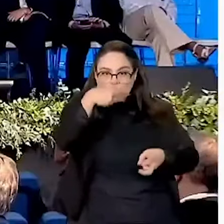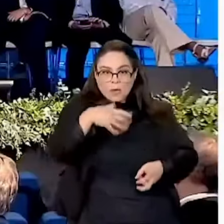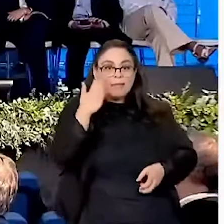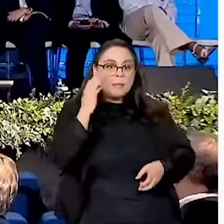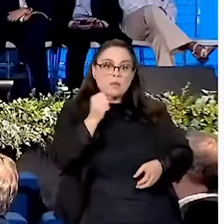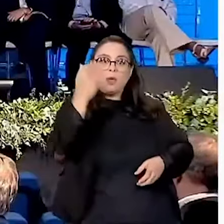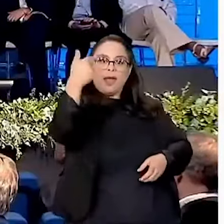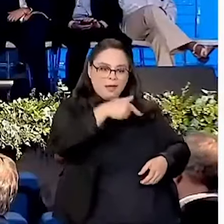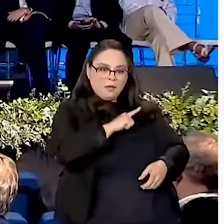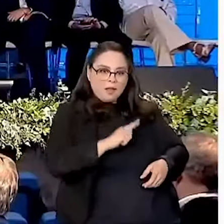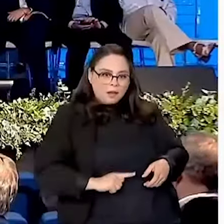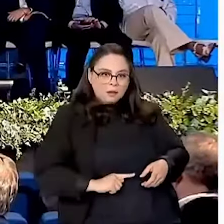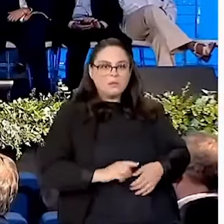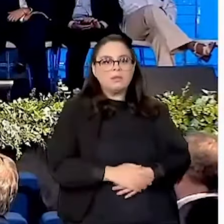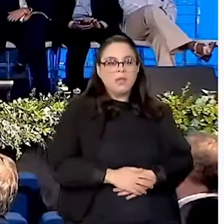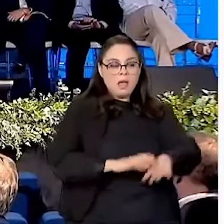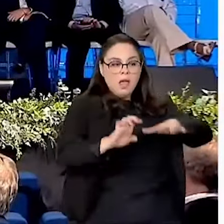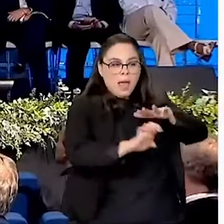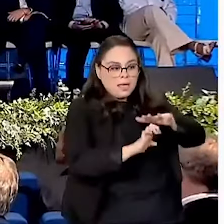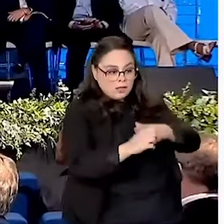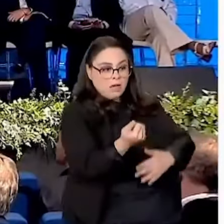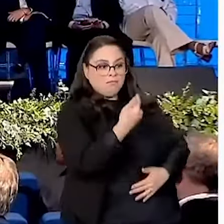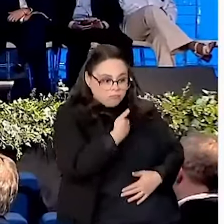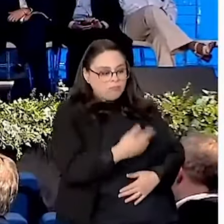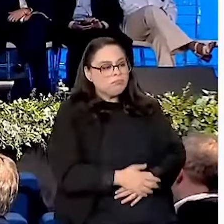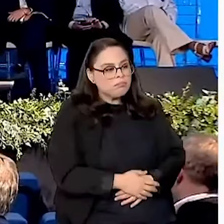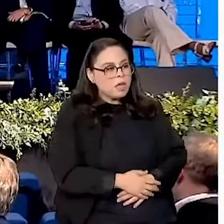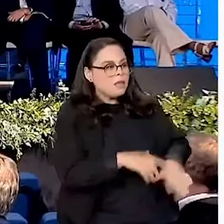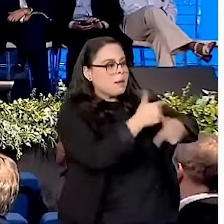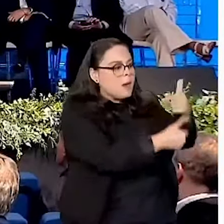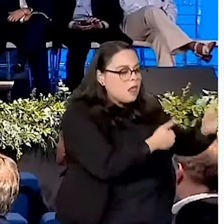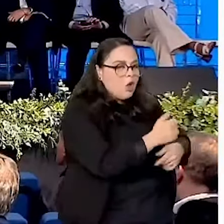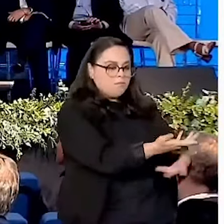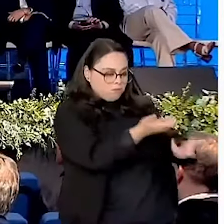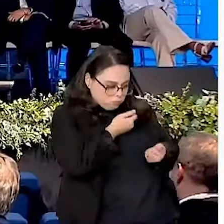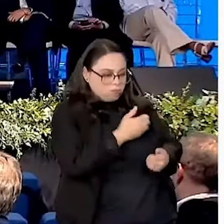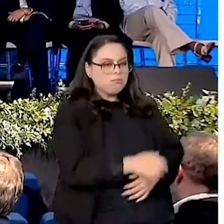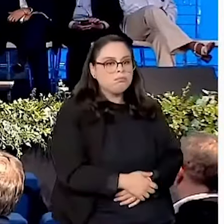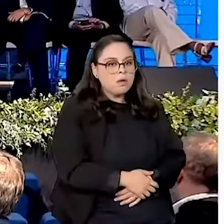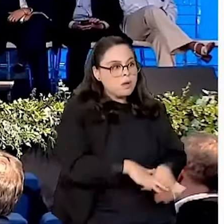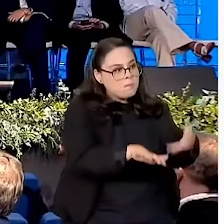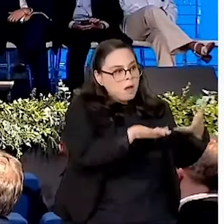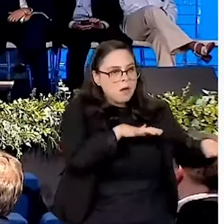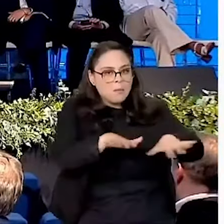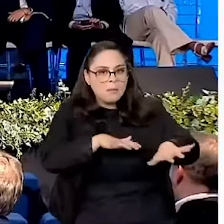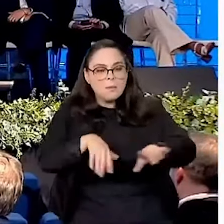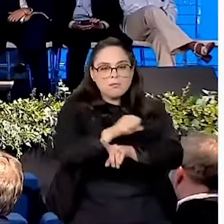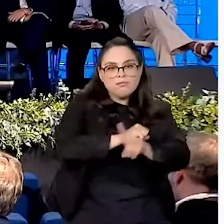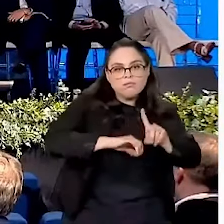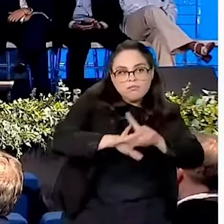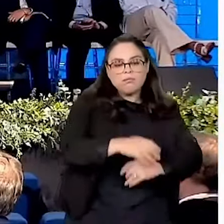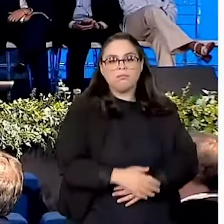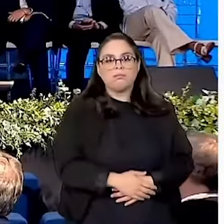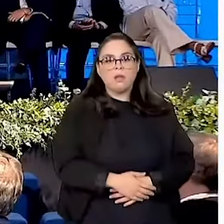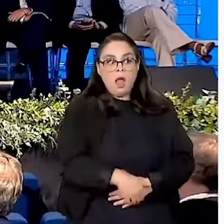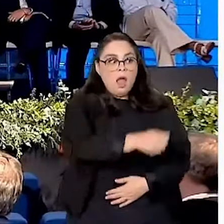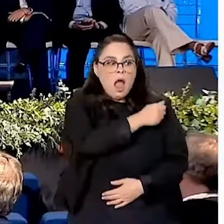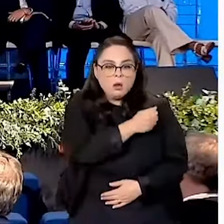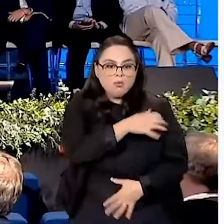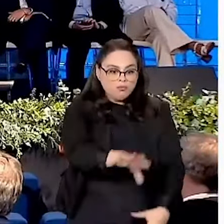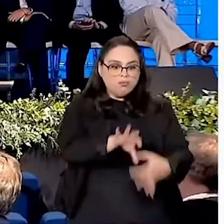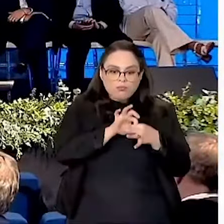o governo. Ouvir os empresários, ouvir os trabalhadores, ouvir os movimentos sociais, ouvir os